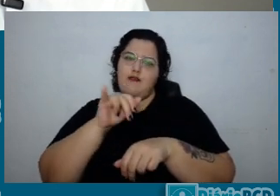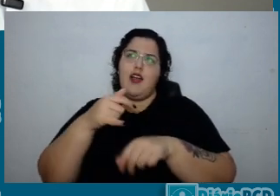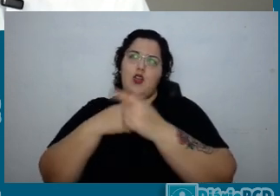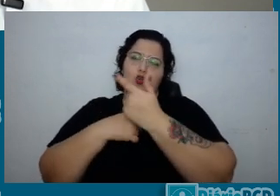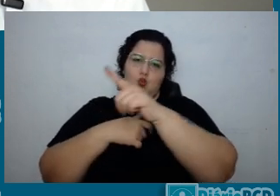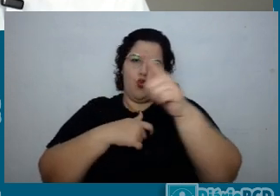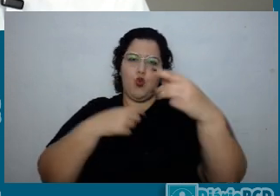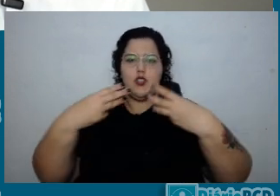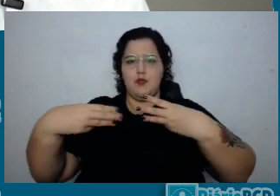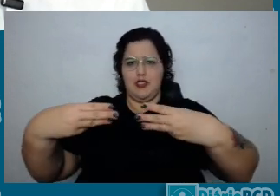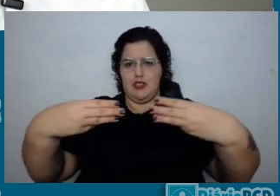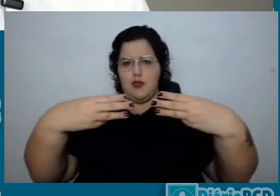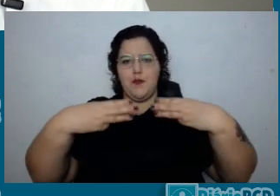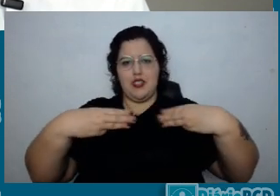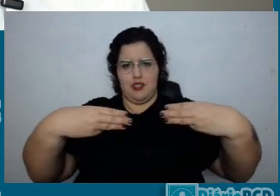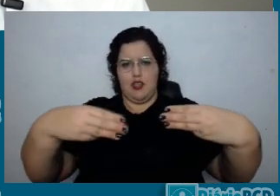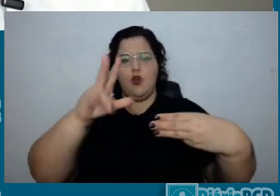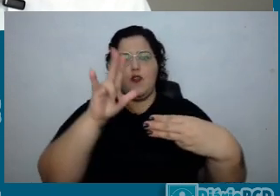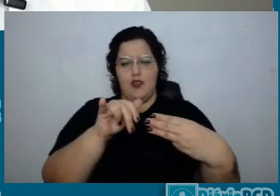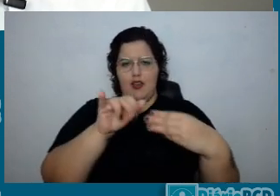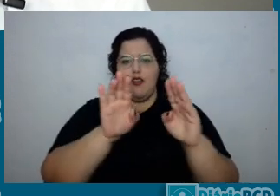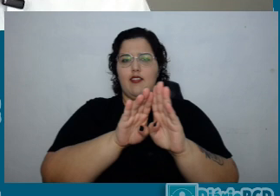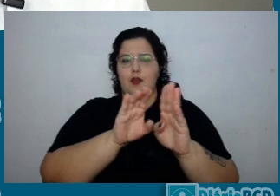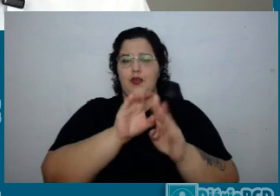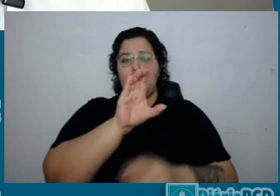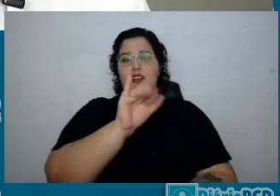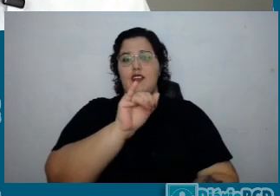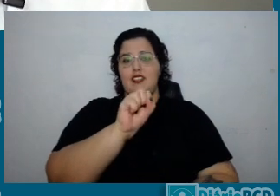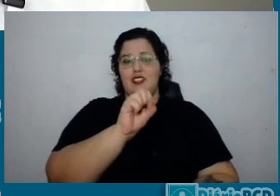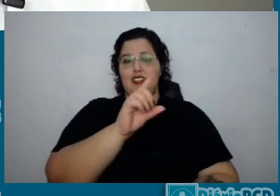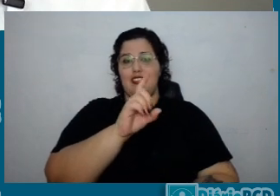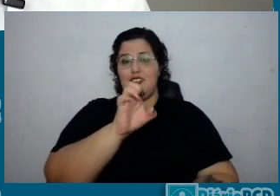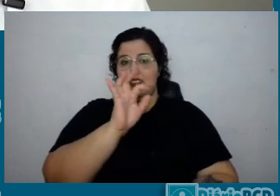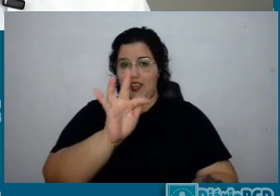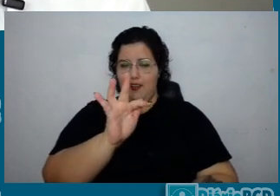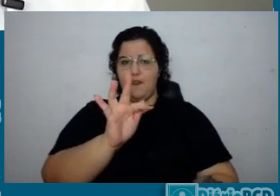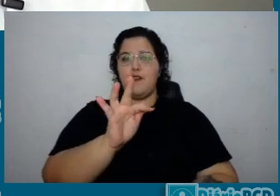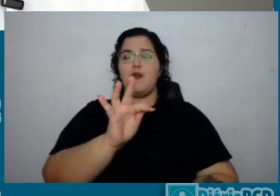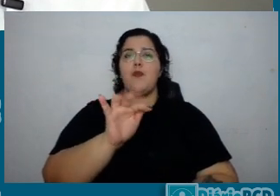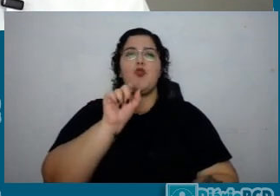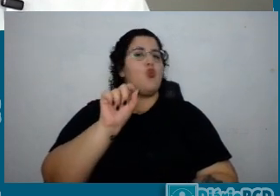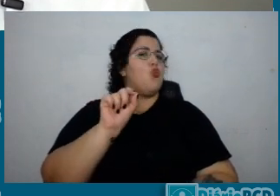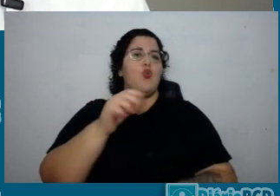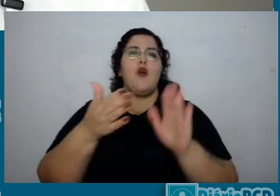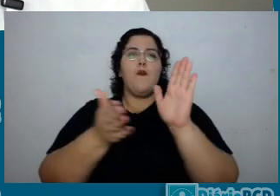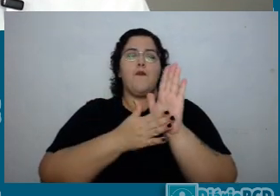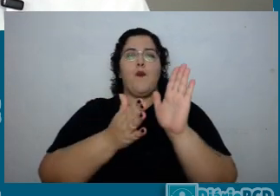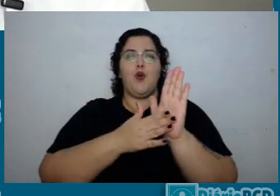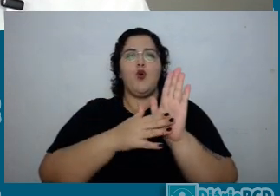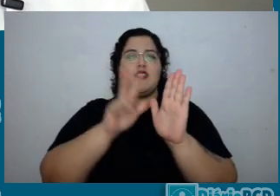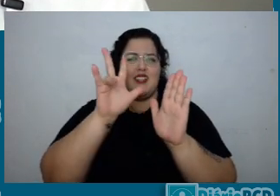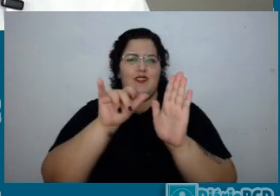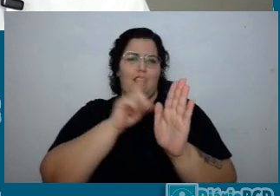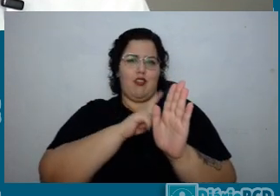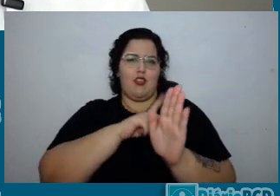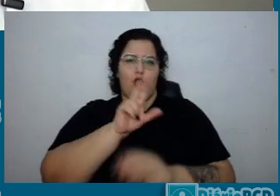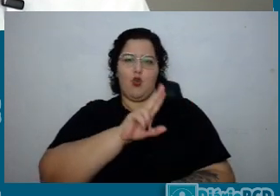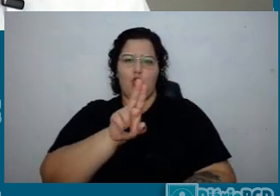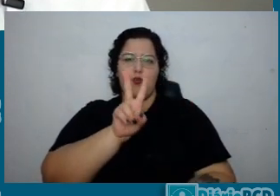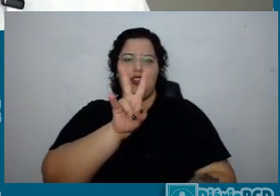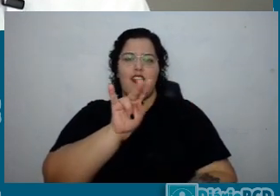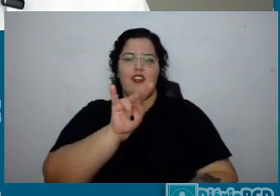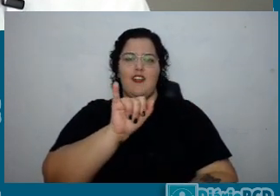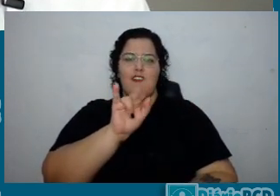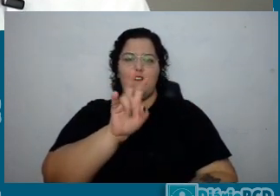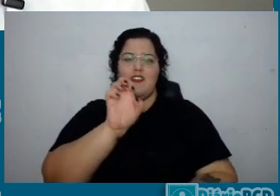ministérios sobre a constituição do CISNADEF. Então, a nossa proposta é que, através do Viver Sem Limite, tenha